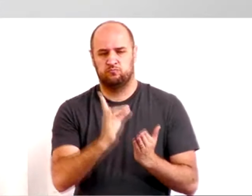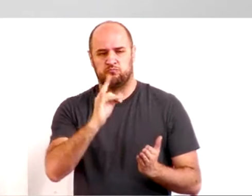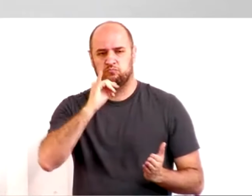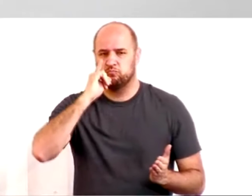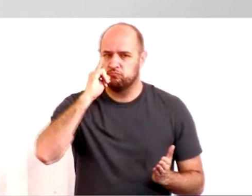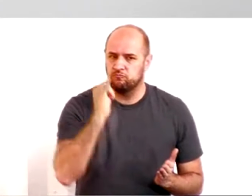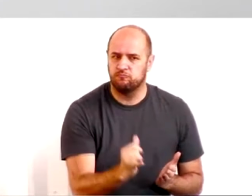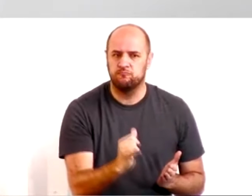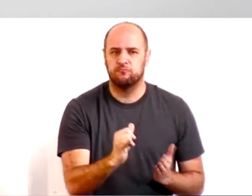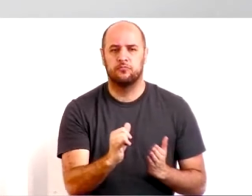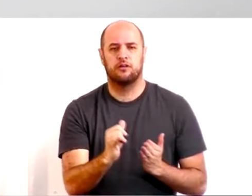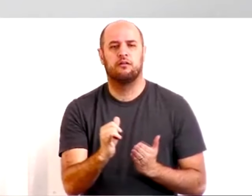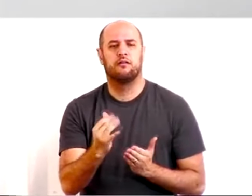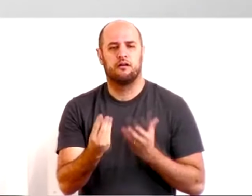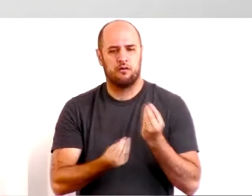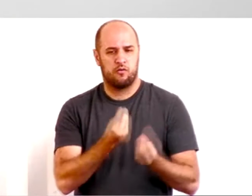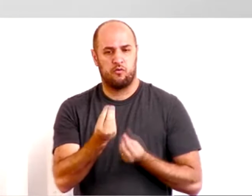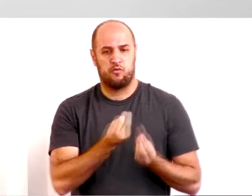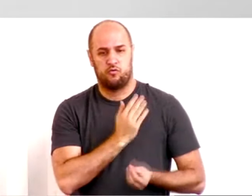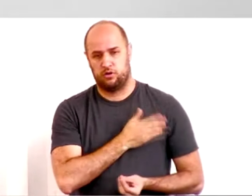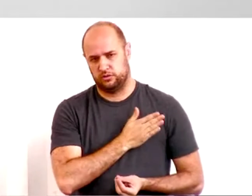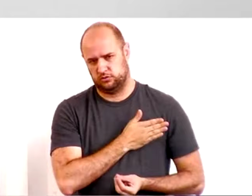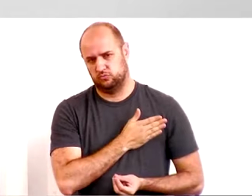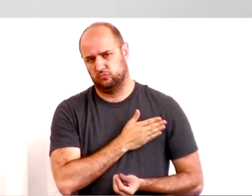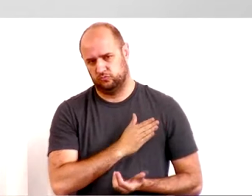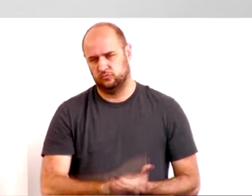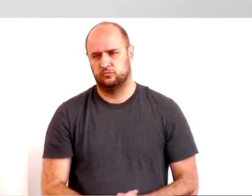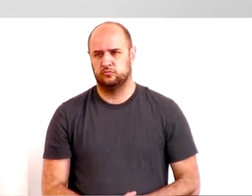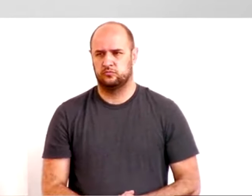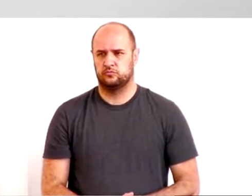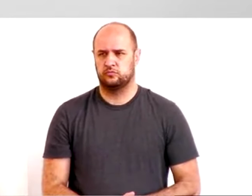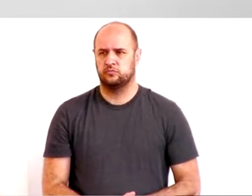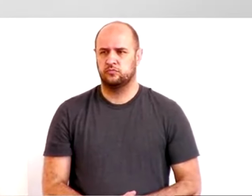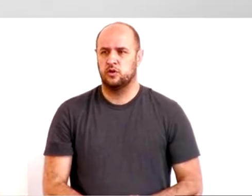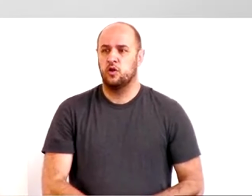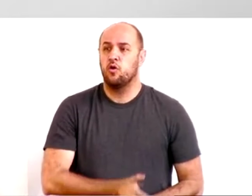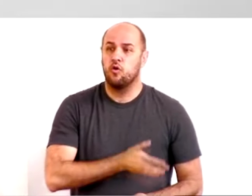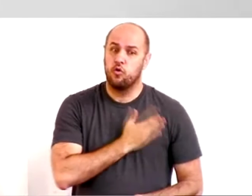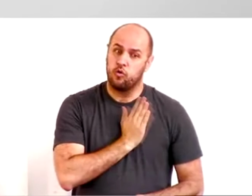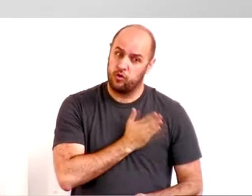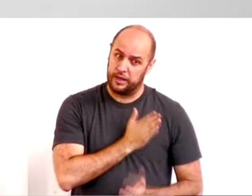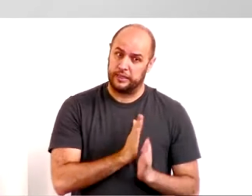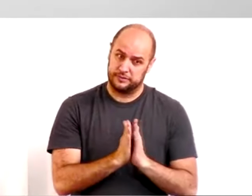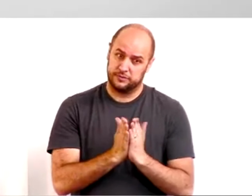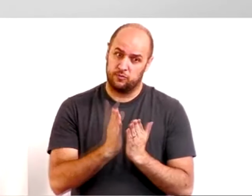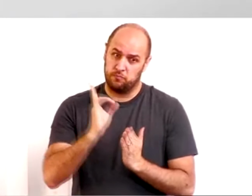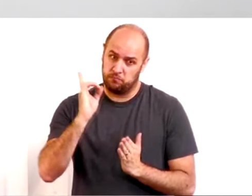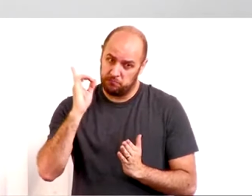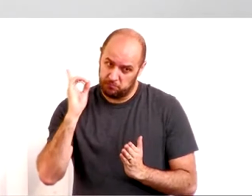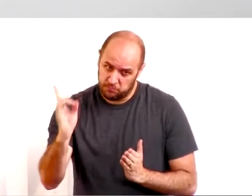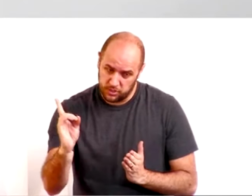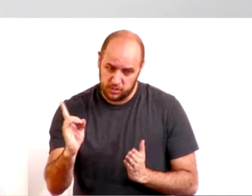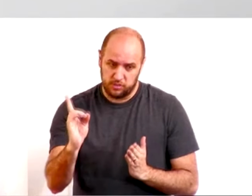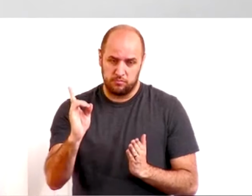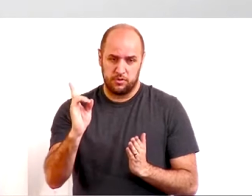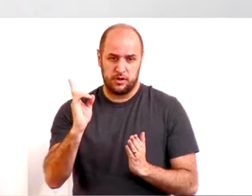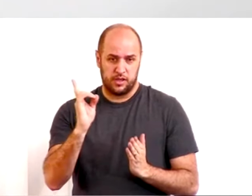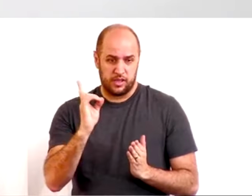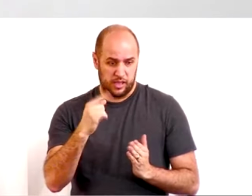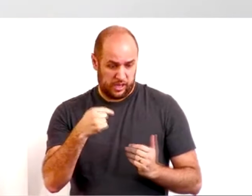Sagrada fala a respeito de coração. O coração, na Escritura Sagrada, é o